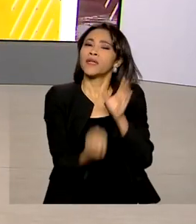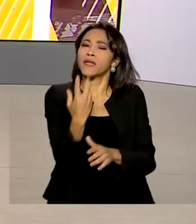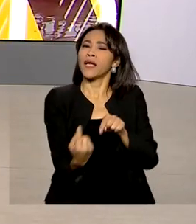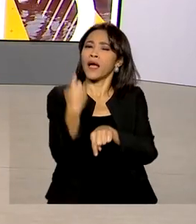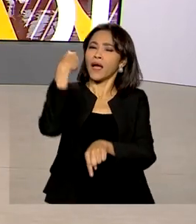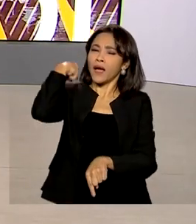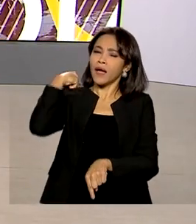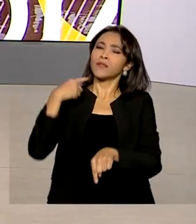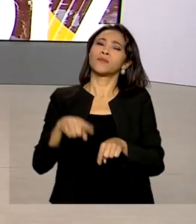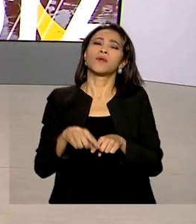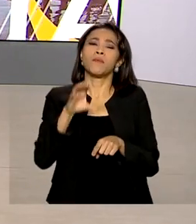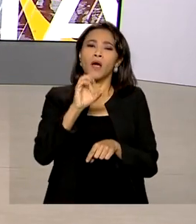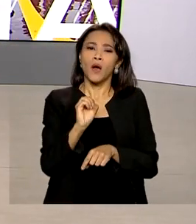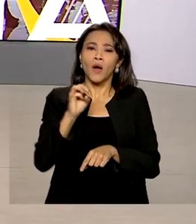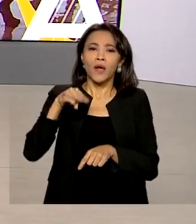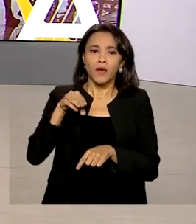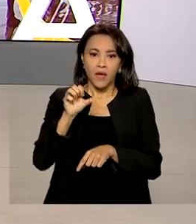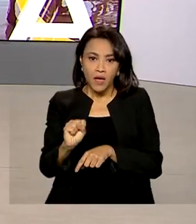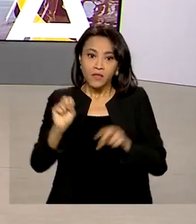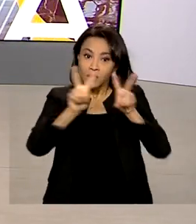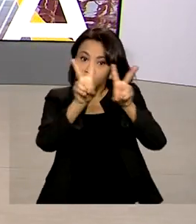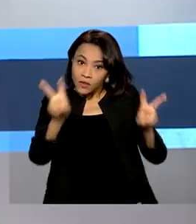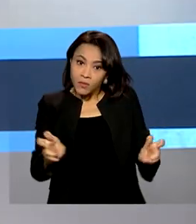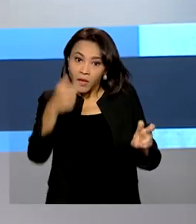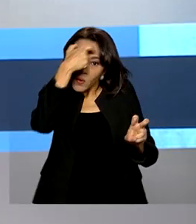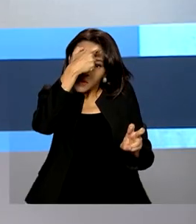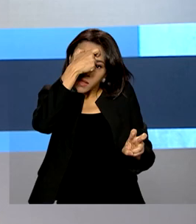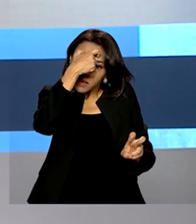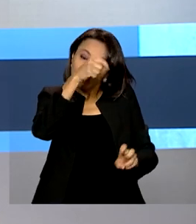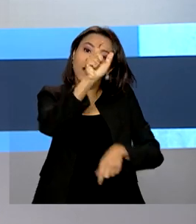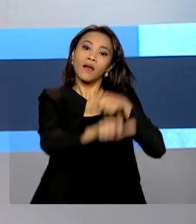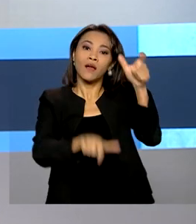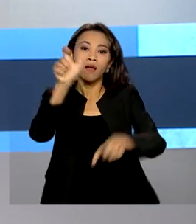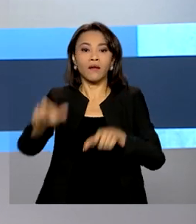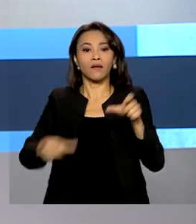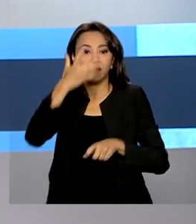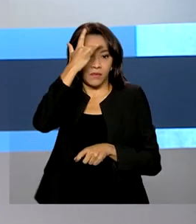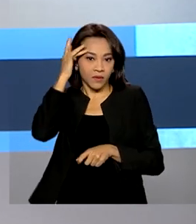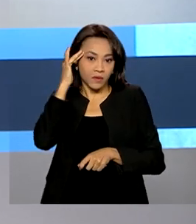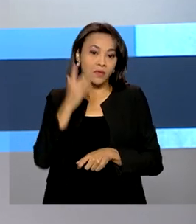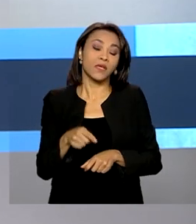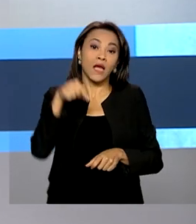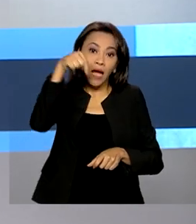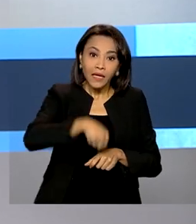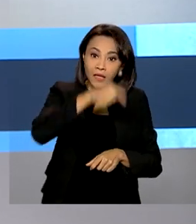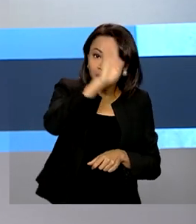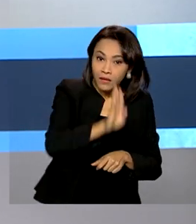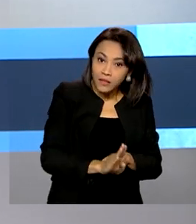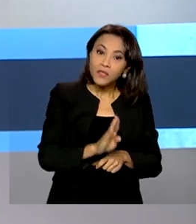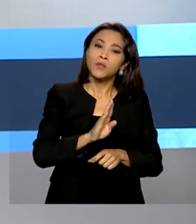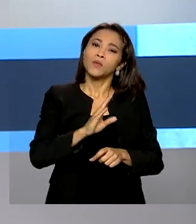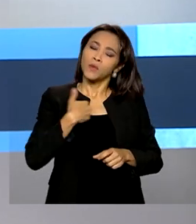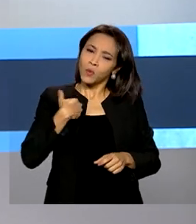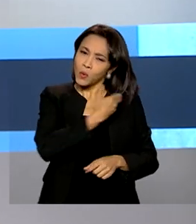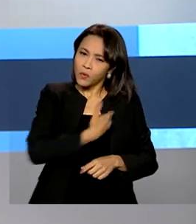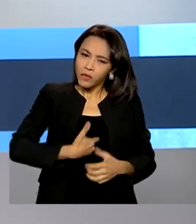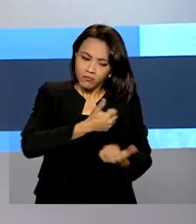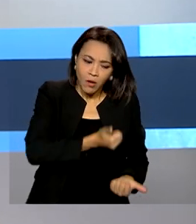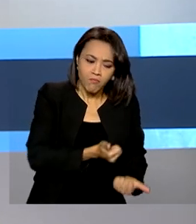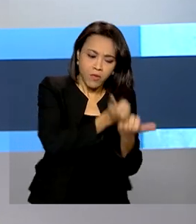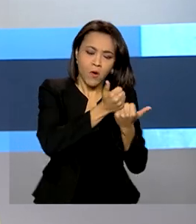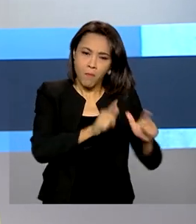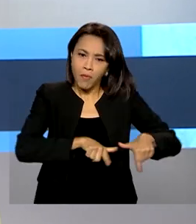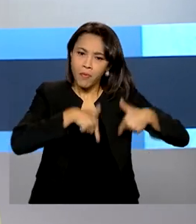década de 80 para concientizar a população sobre o problema no Brasil a iniciativa se somou os esforços do Governo para